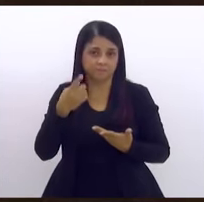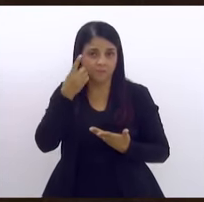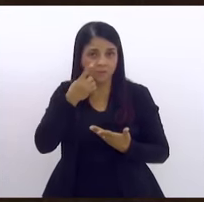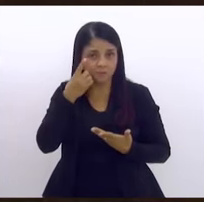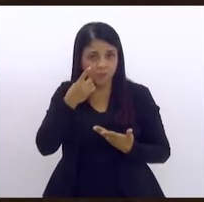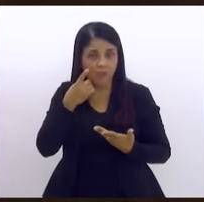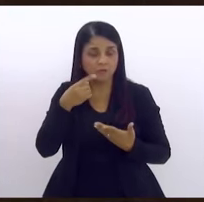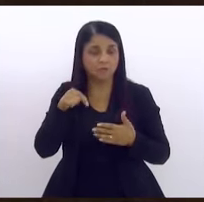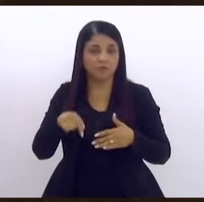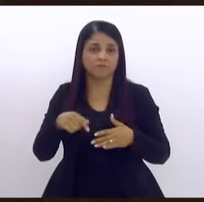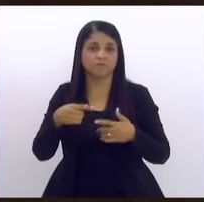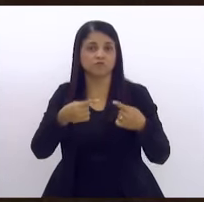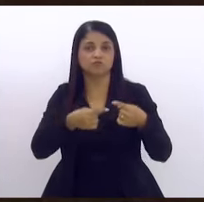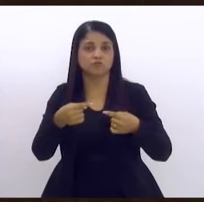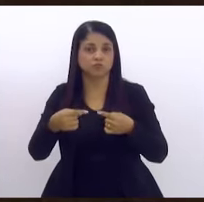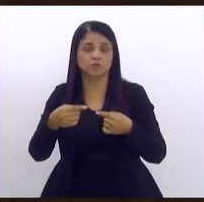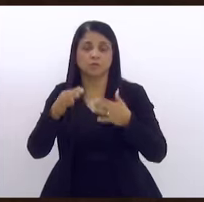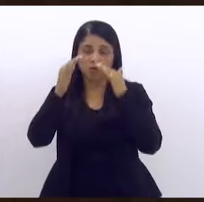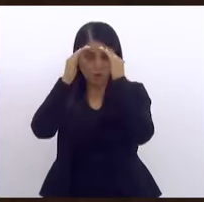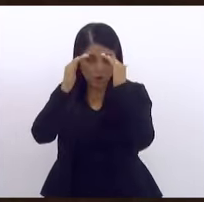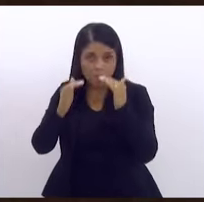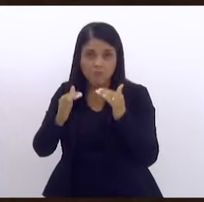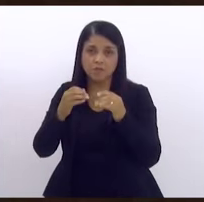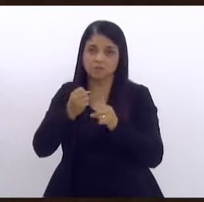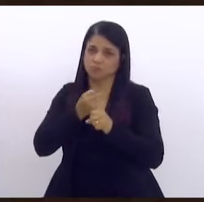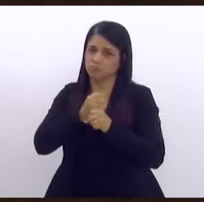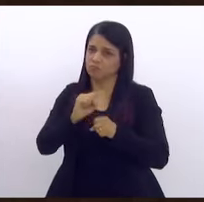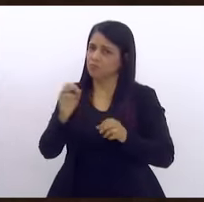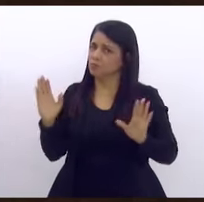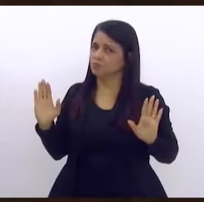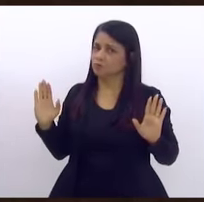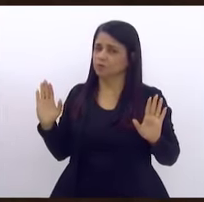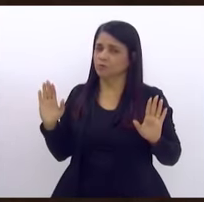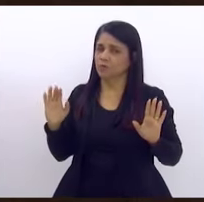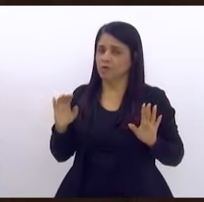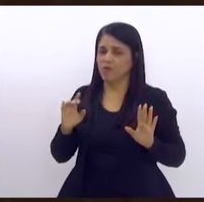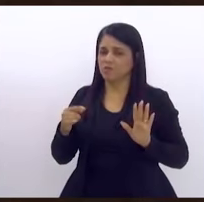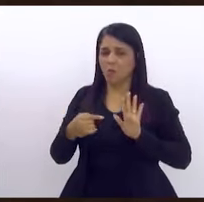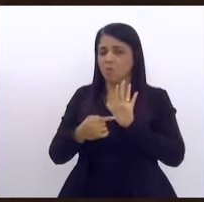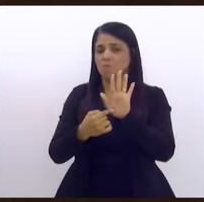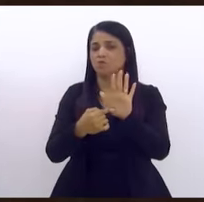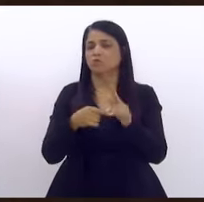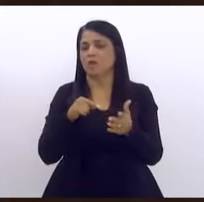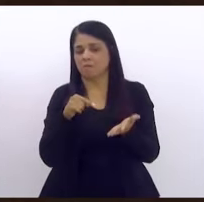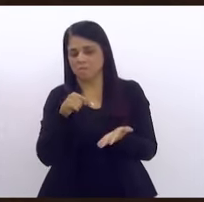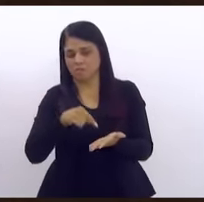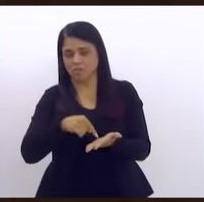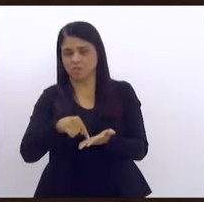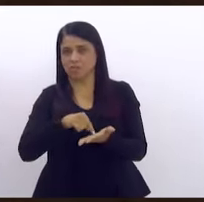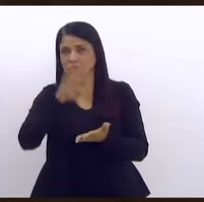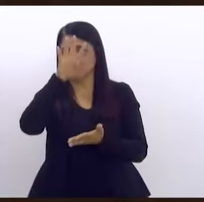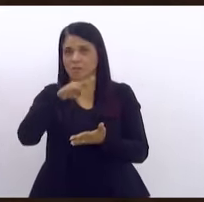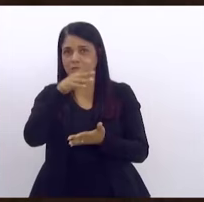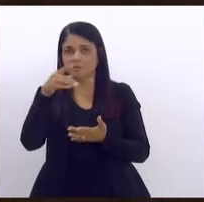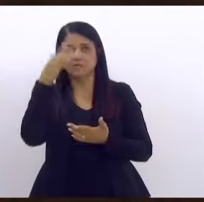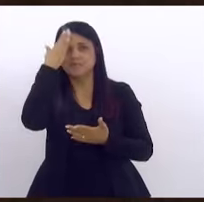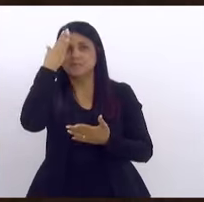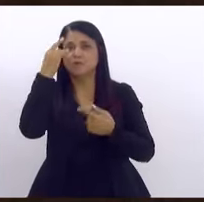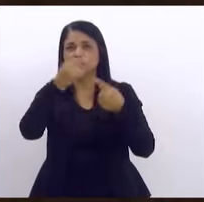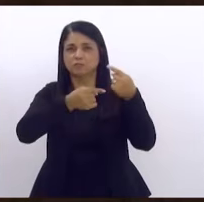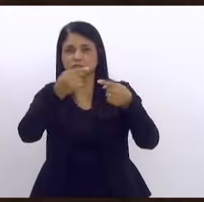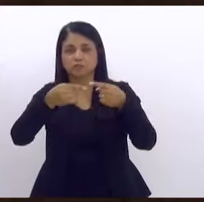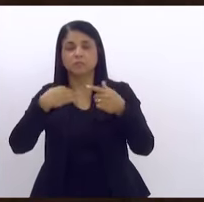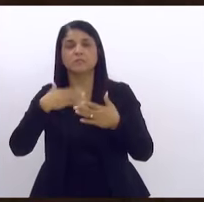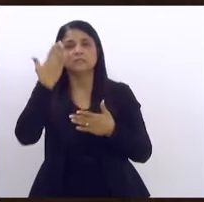forma, respeitando todo colega. Mas ser deputado é muito mais do que botar o dedinho ali e aparecer no painel. Tem que saber o que está discutindo, tem que entender